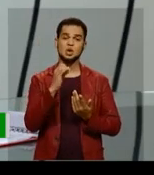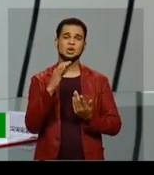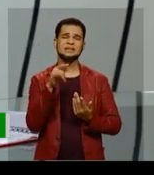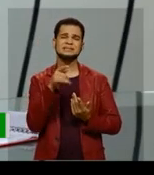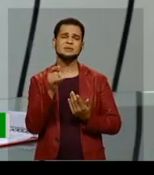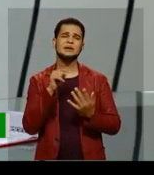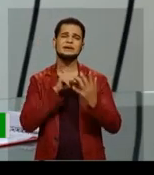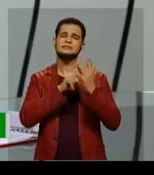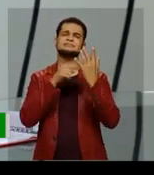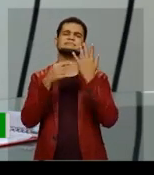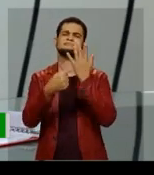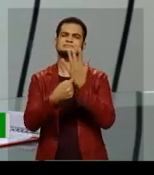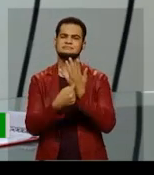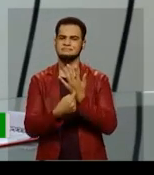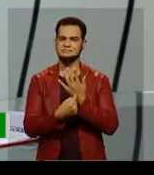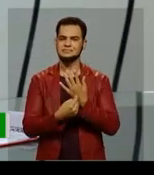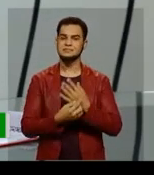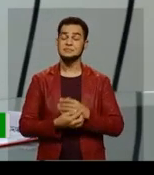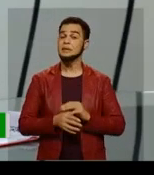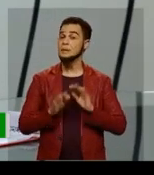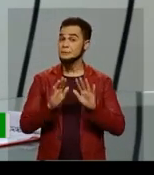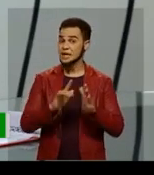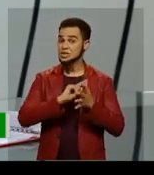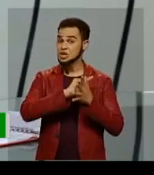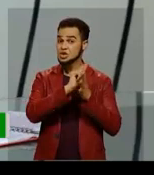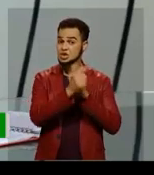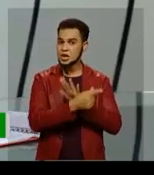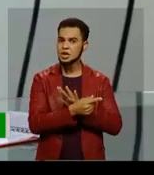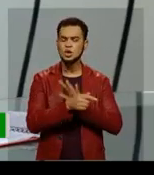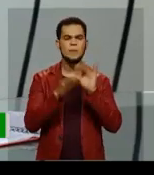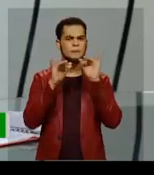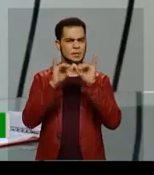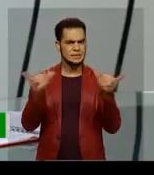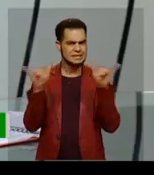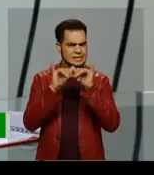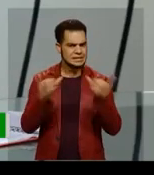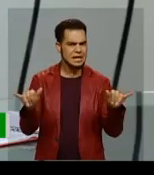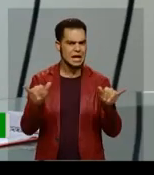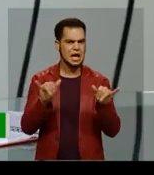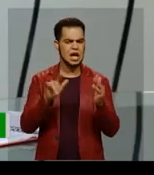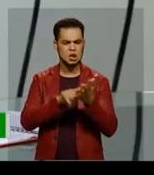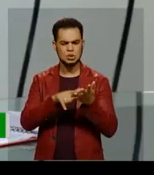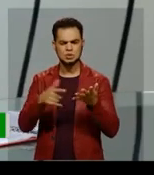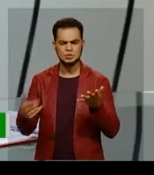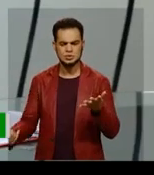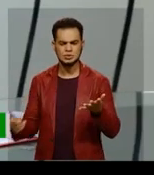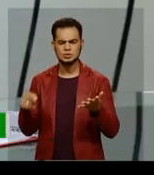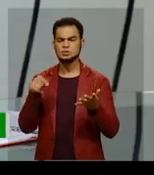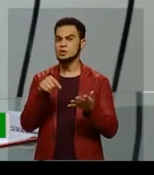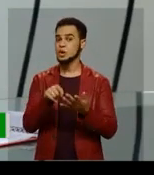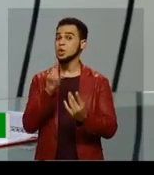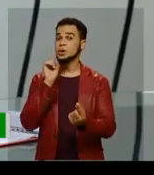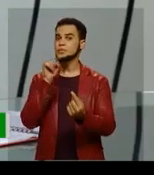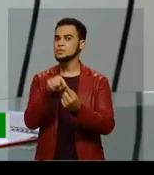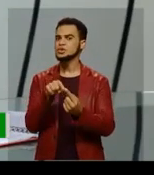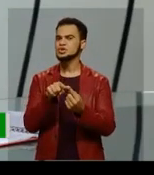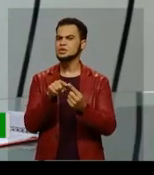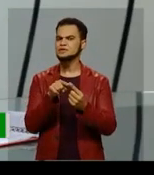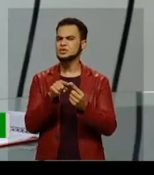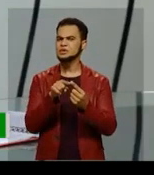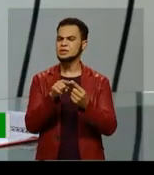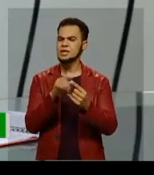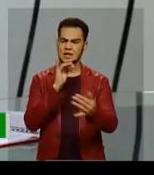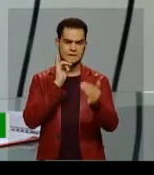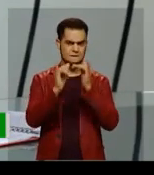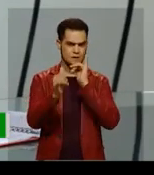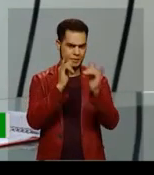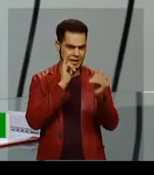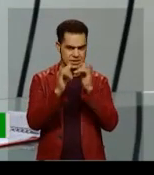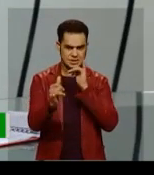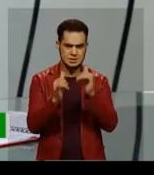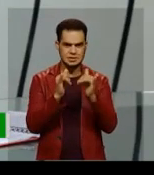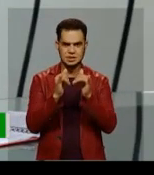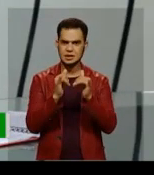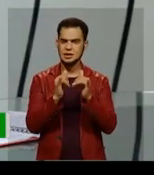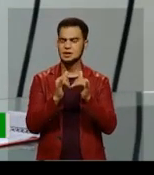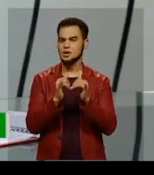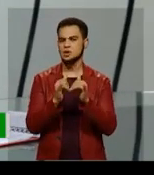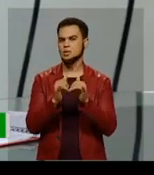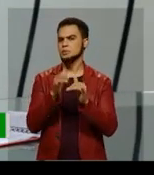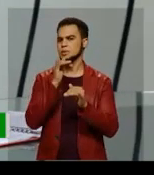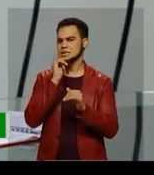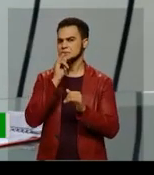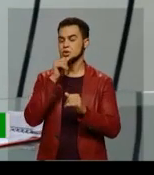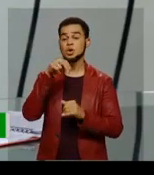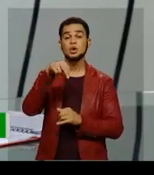gêneros publicitários ou nos gêneros com o objetivo de informar, por exemplo,